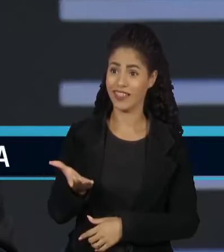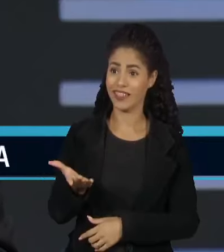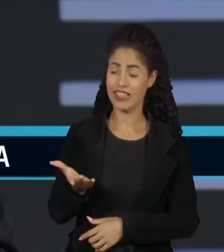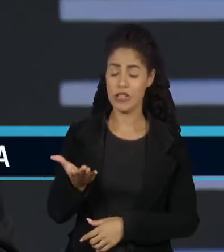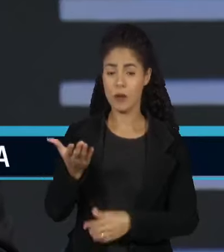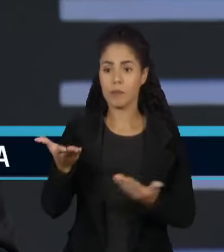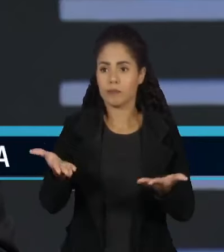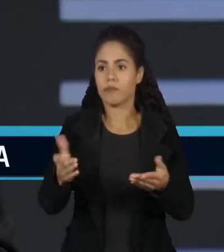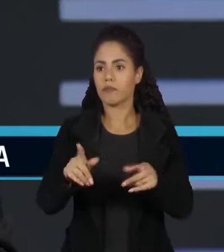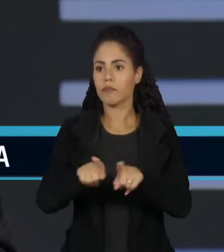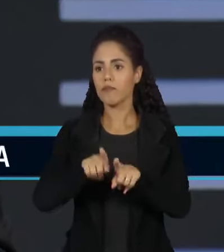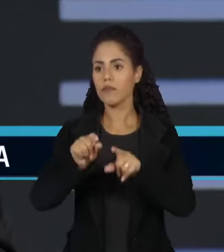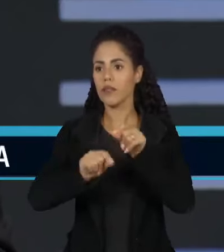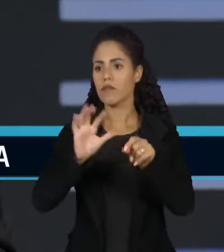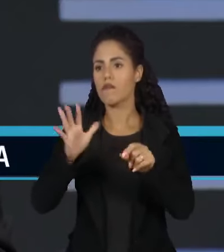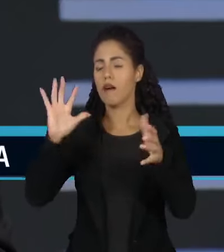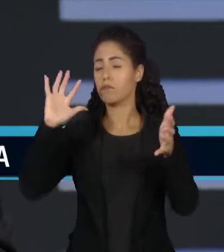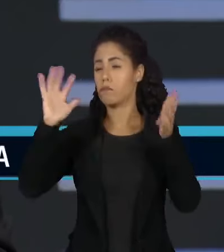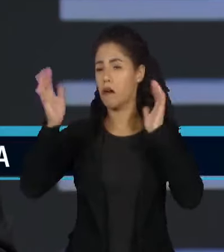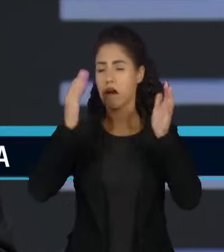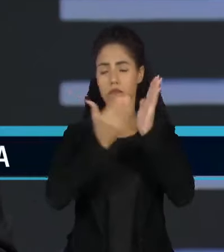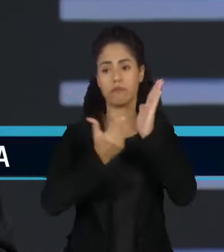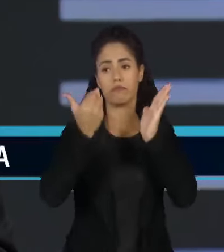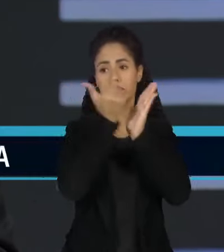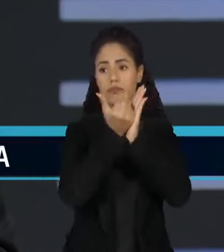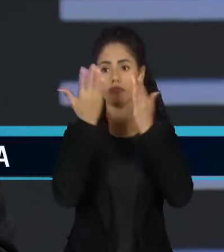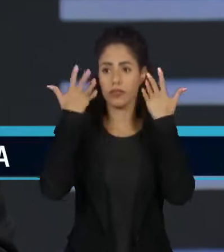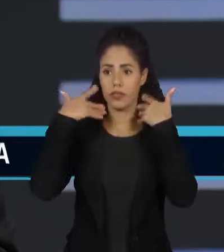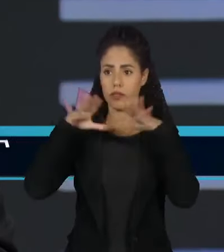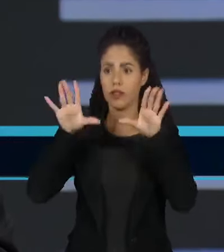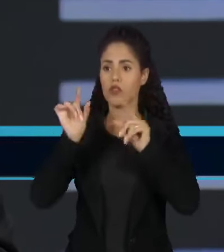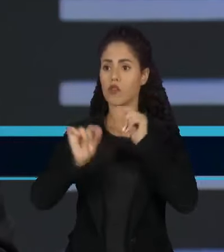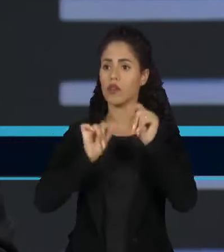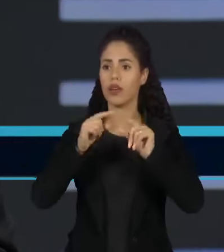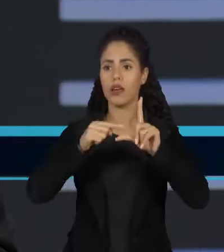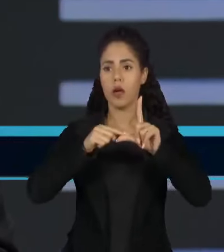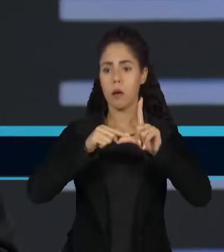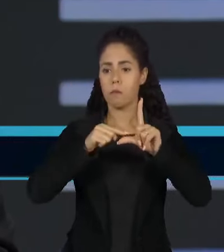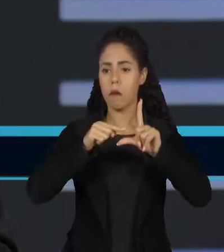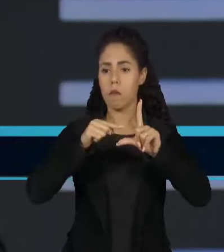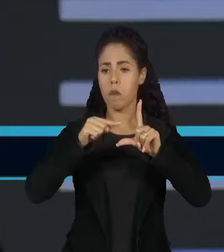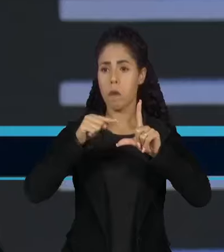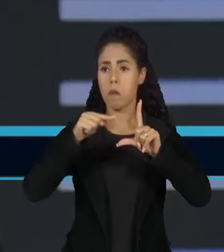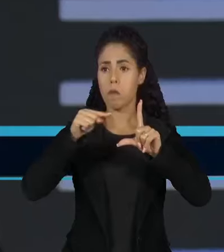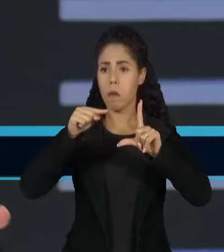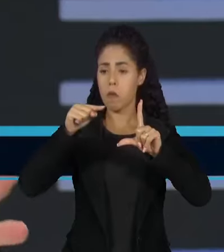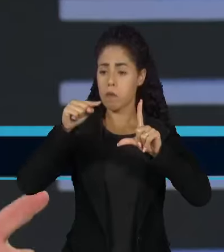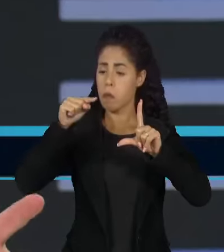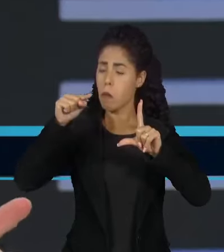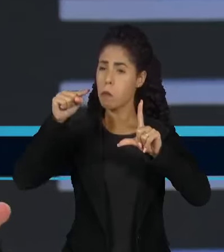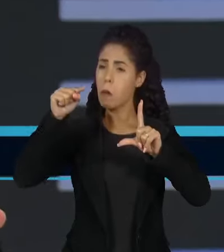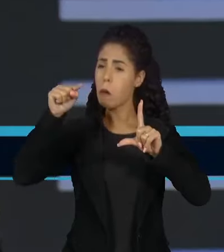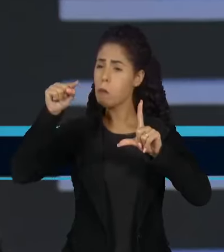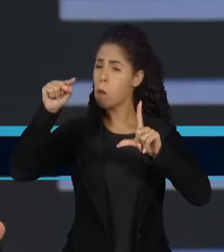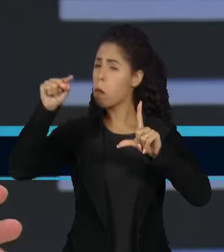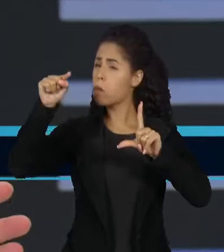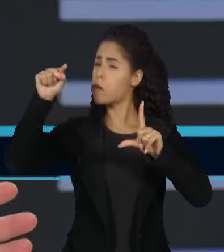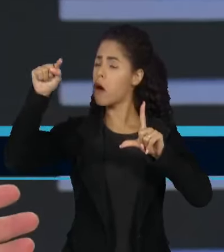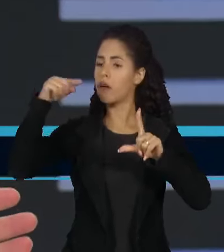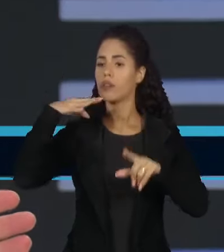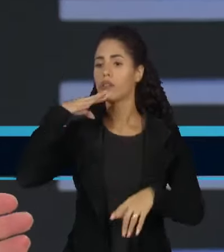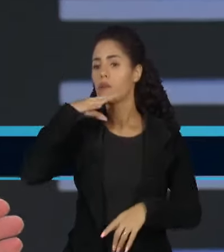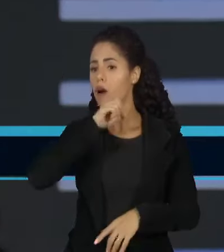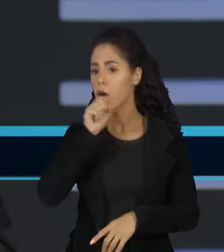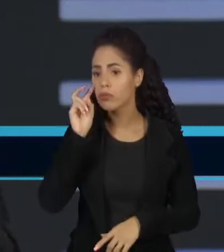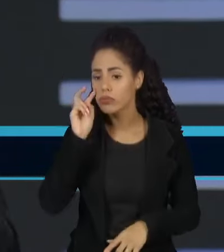fatos, desses eventos extremados da natureza, está crescendo de maneira exponencial. Então, assim, a resposta, obviamente, em situação